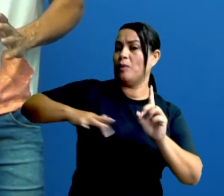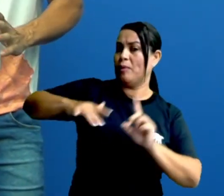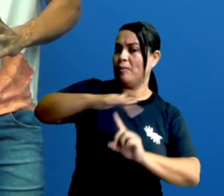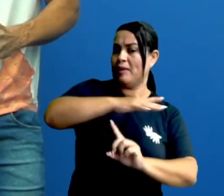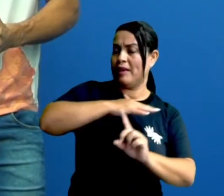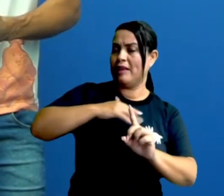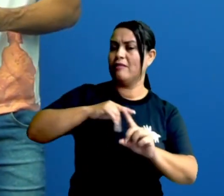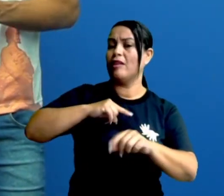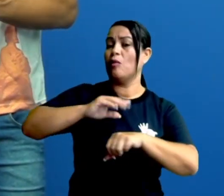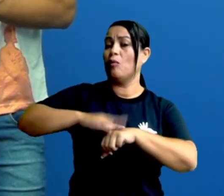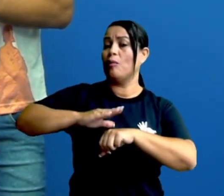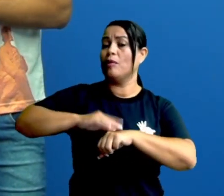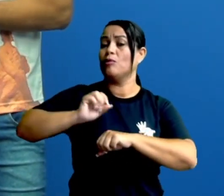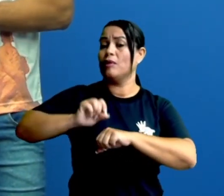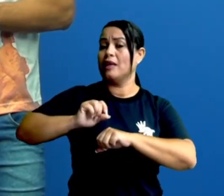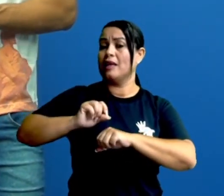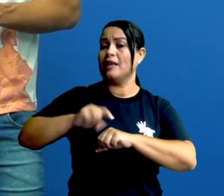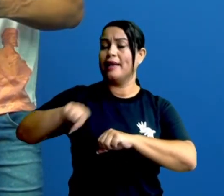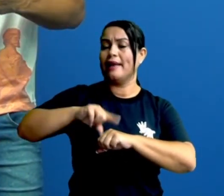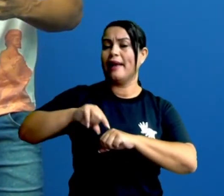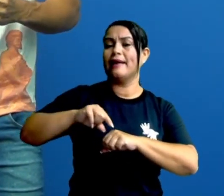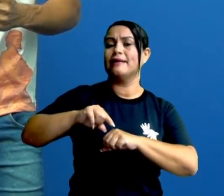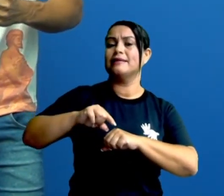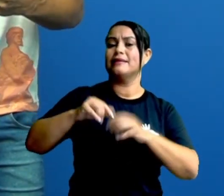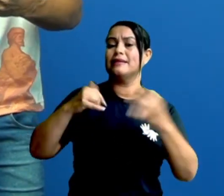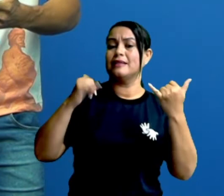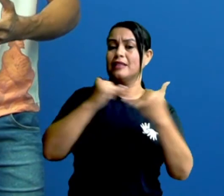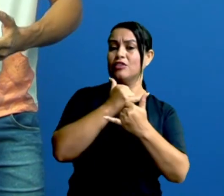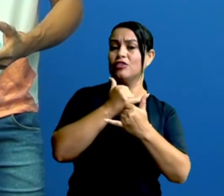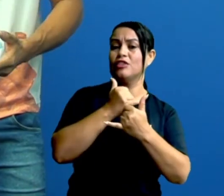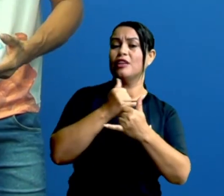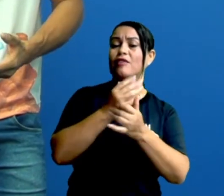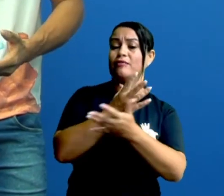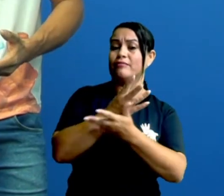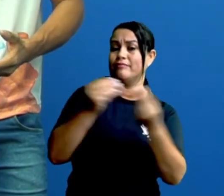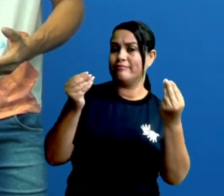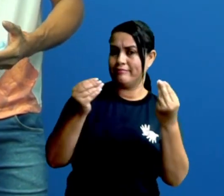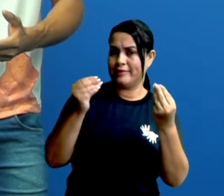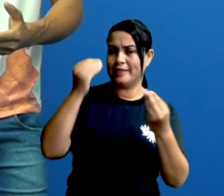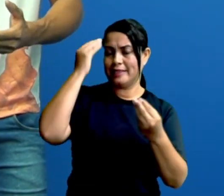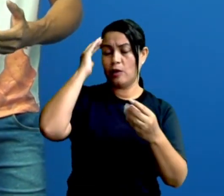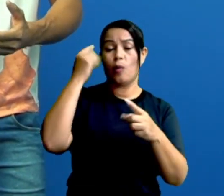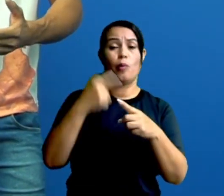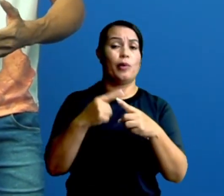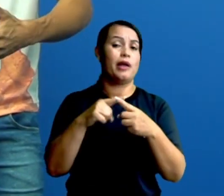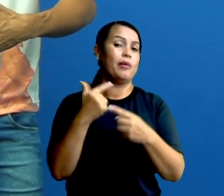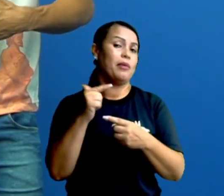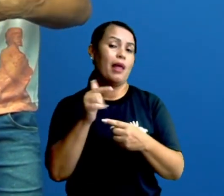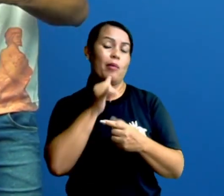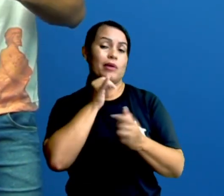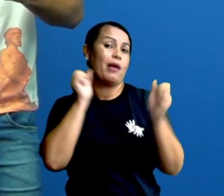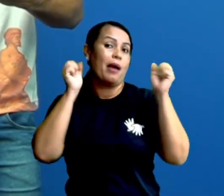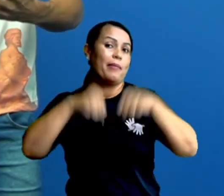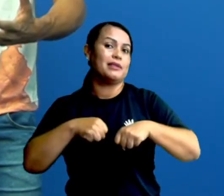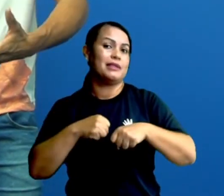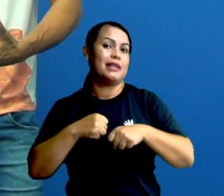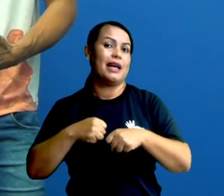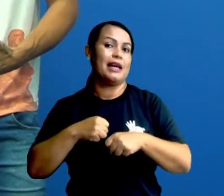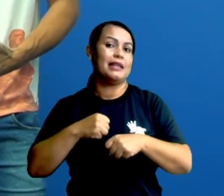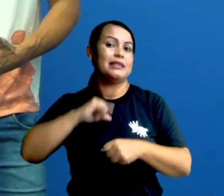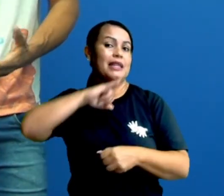um determinado momento que essas fontes de energia vão se esgotar, tá certo? Porque elas não possuem uma capacidade de